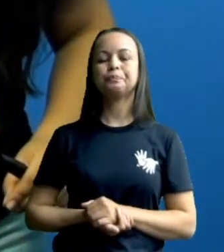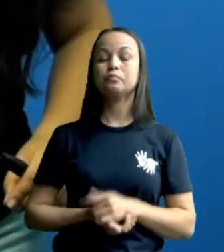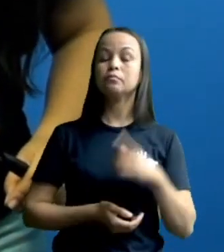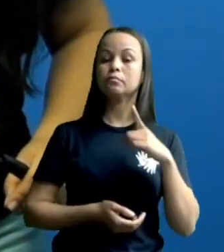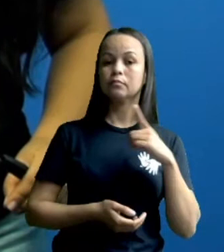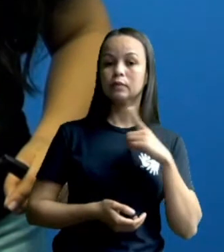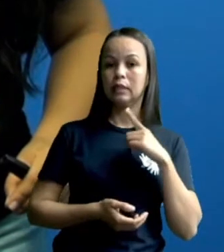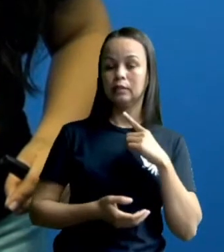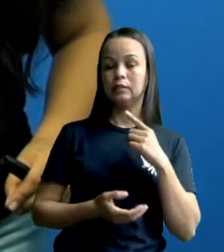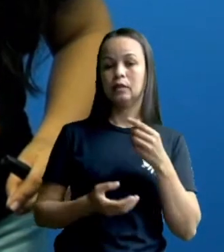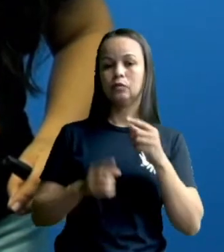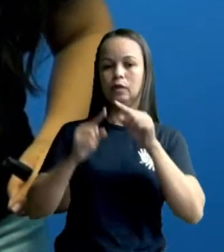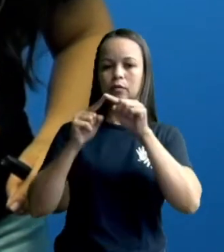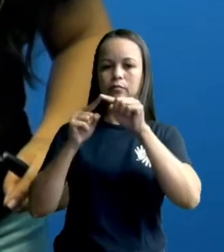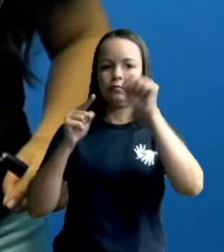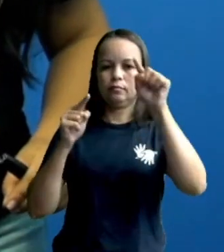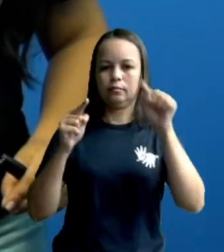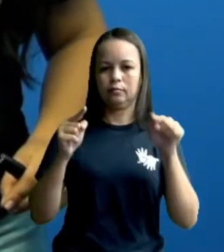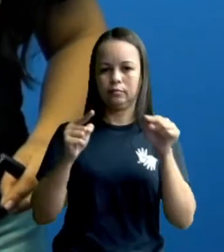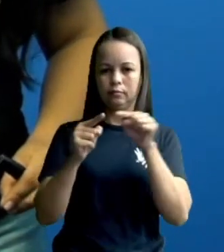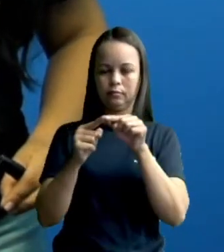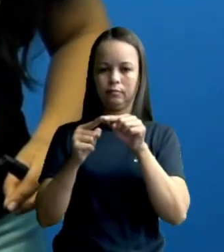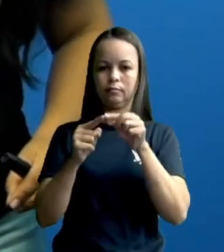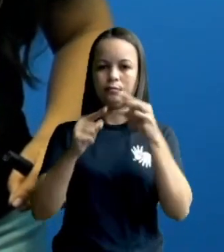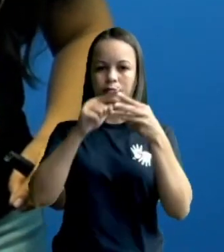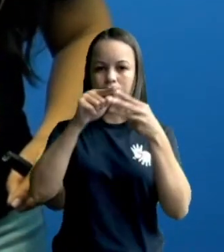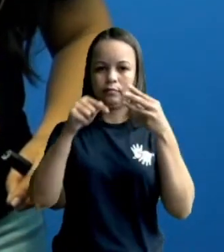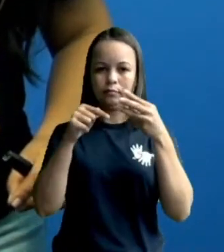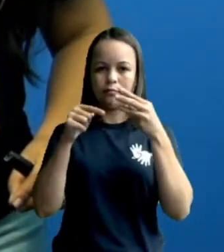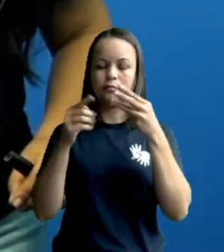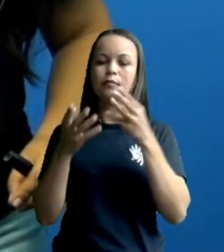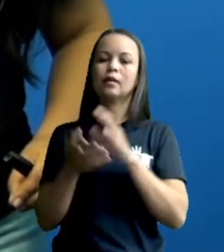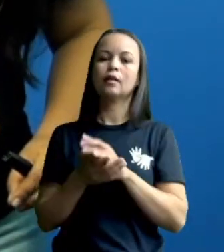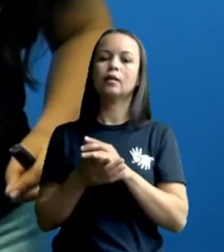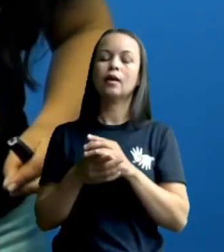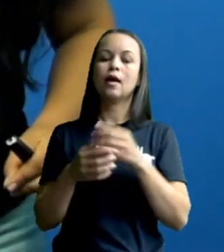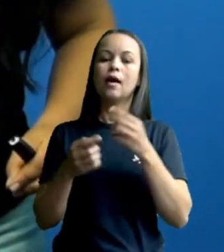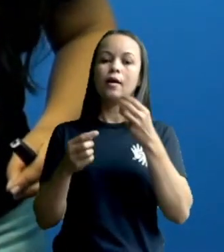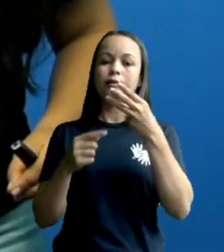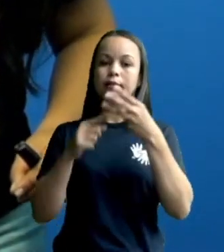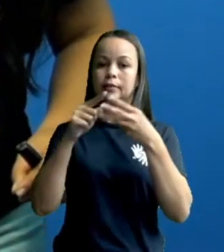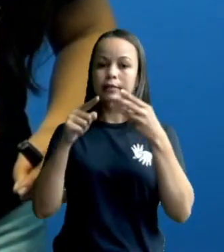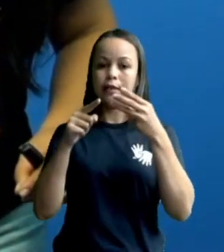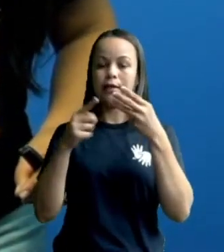tenho um triângulo, três lados, três ângulos